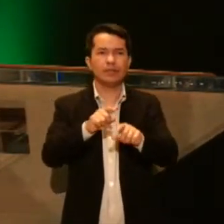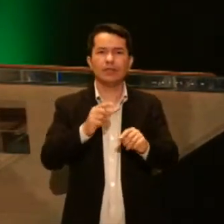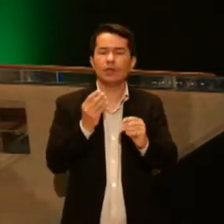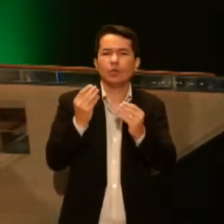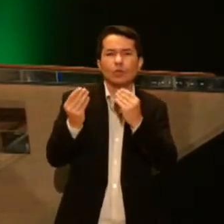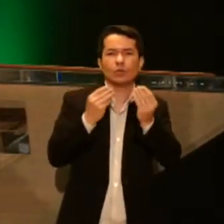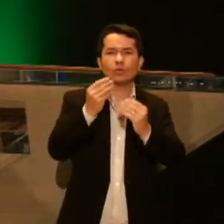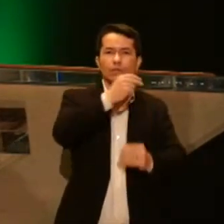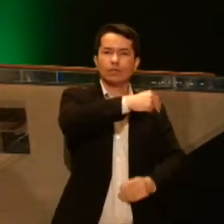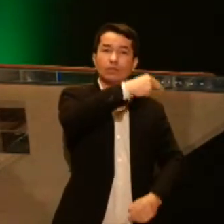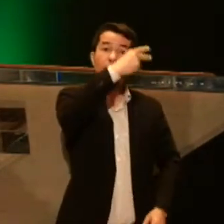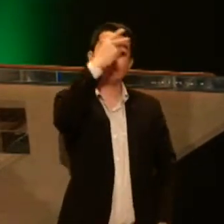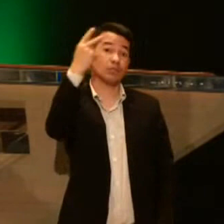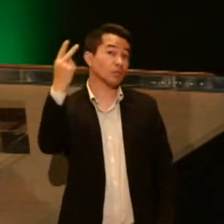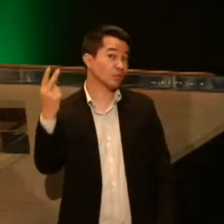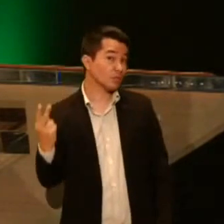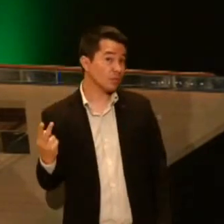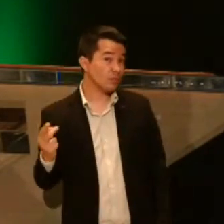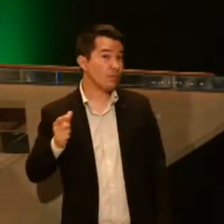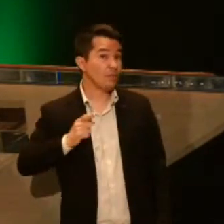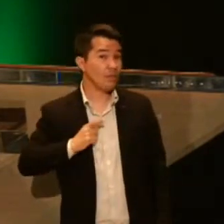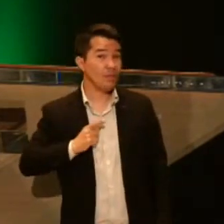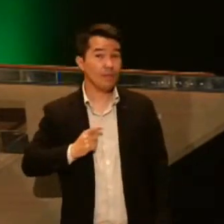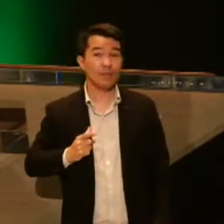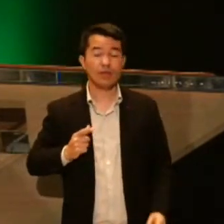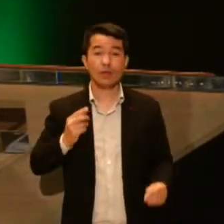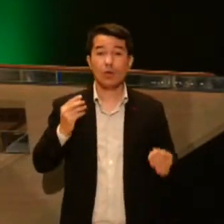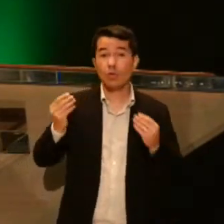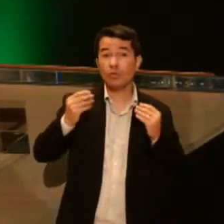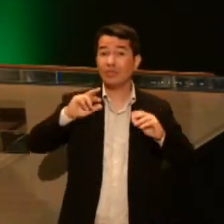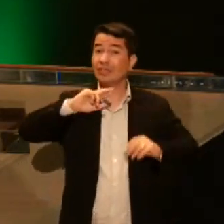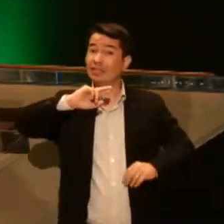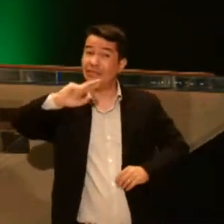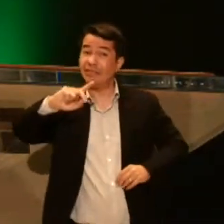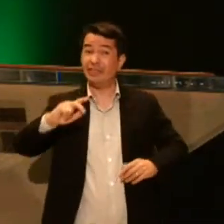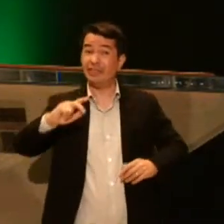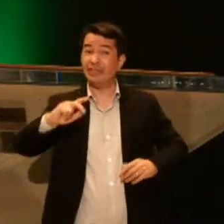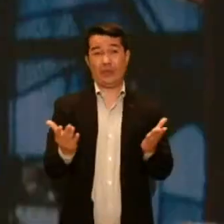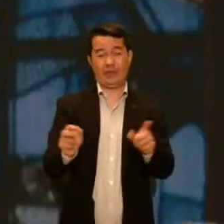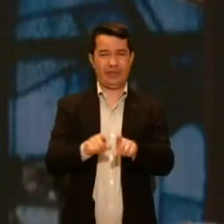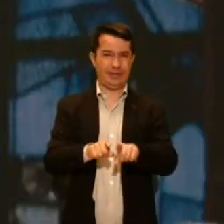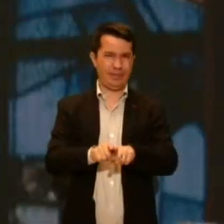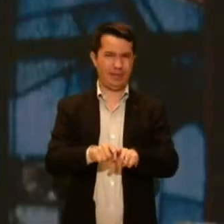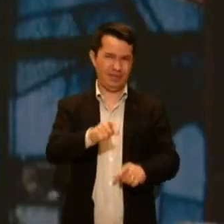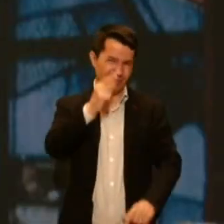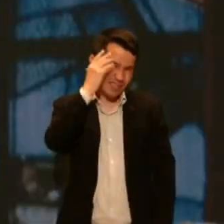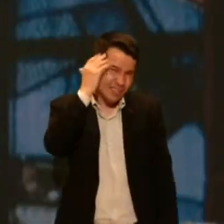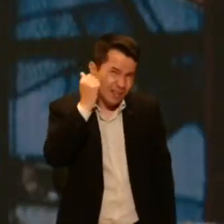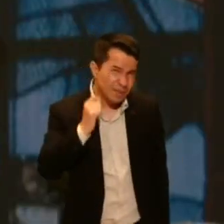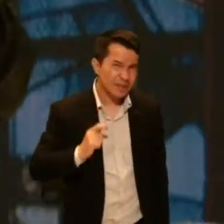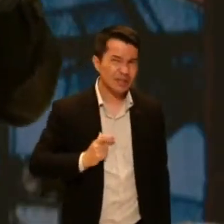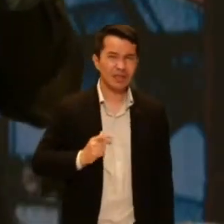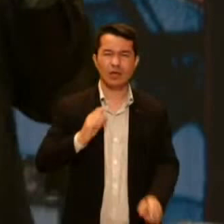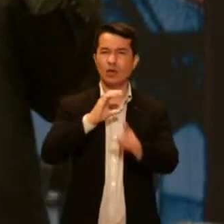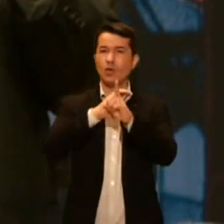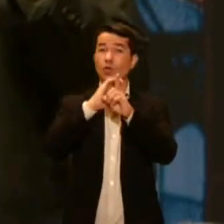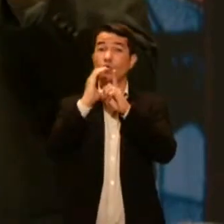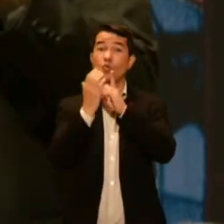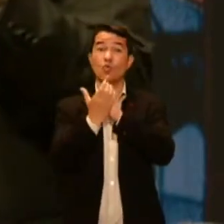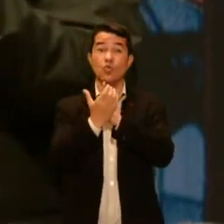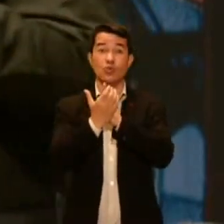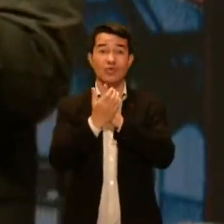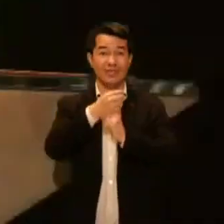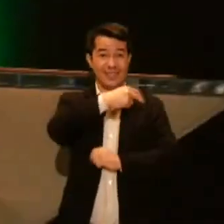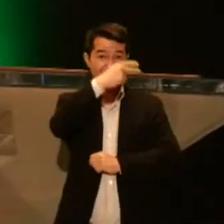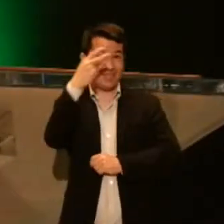natalinas diferentes aqui na igreja. Normalmente, cada culto, né, que a gente celebra do Natal Aleluia tem 4.000